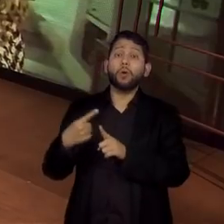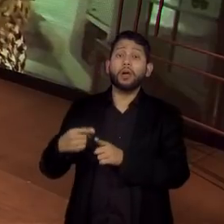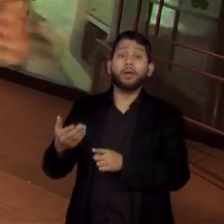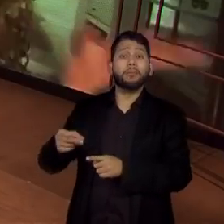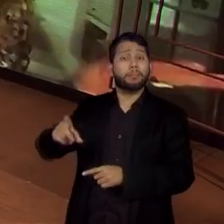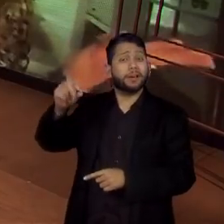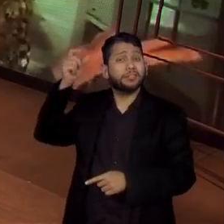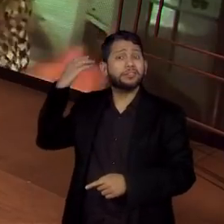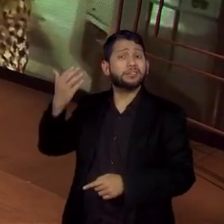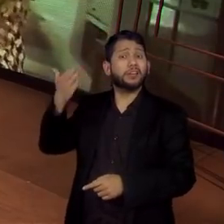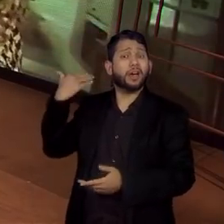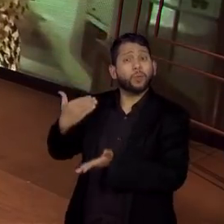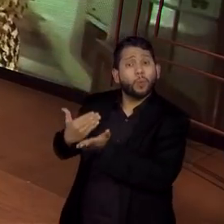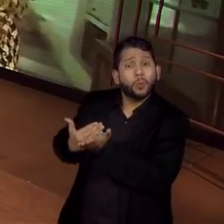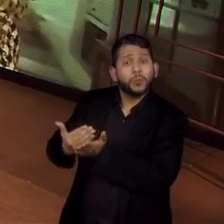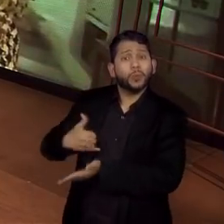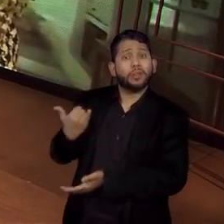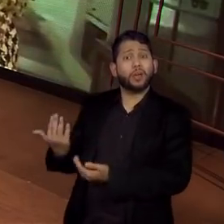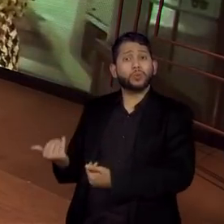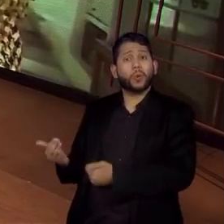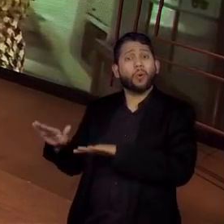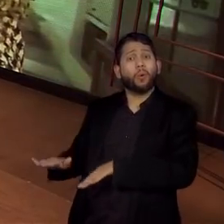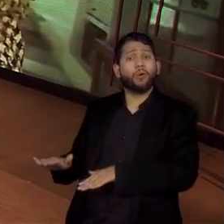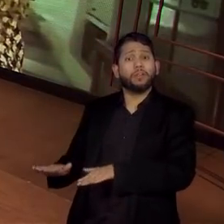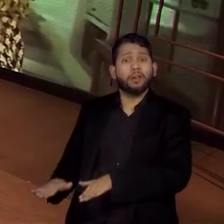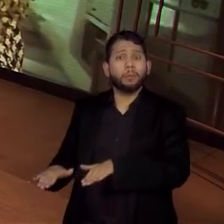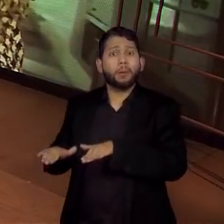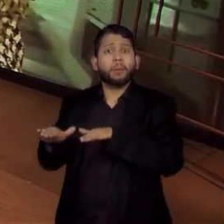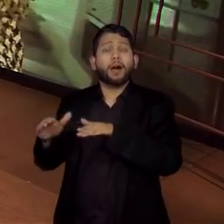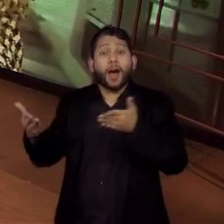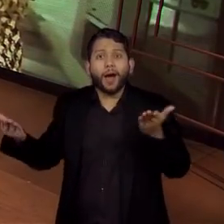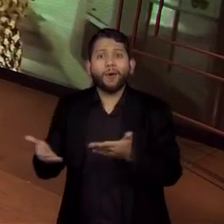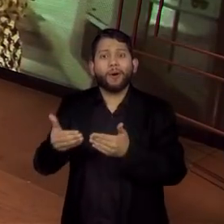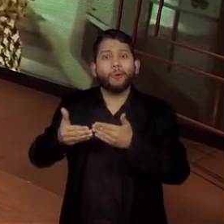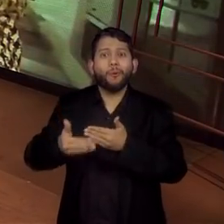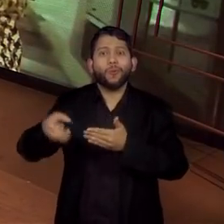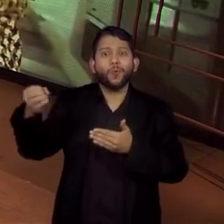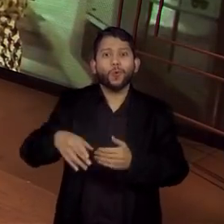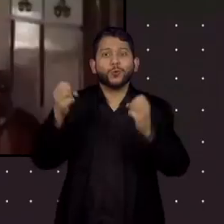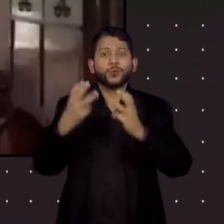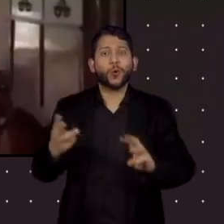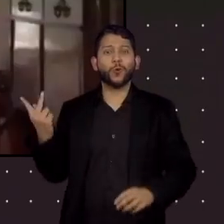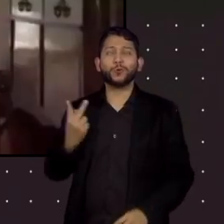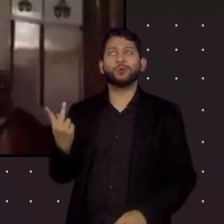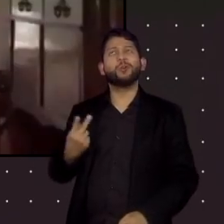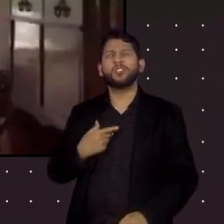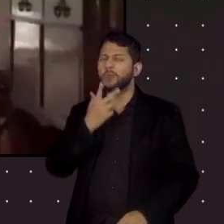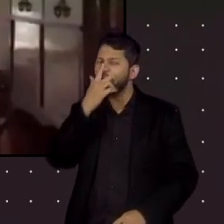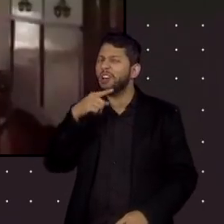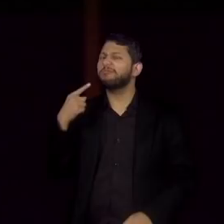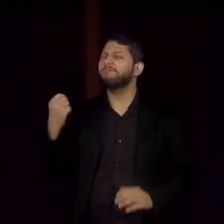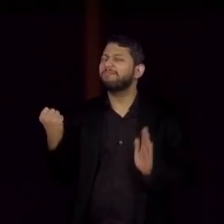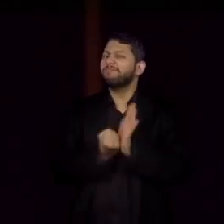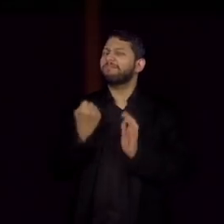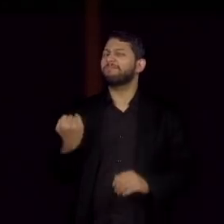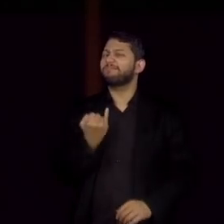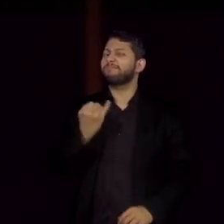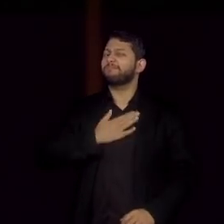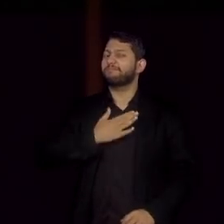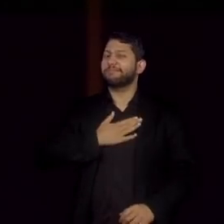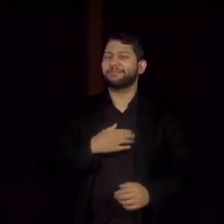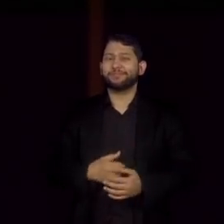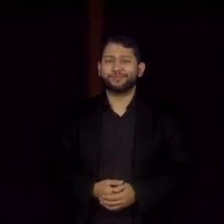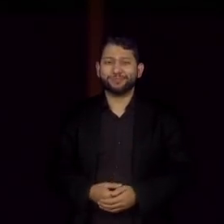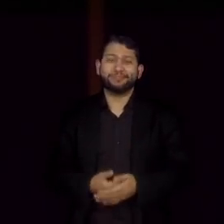começamos tão, né, na nossa infância, seria muito bom esse encontro, ia ser muito representativo para mim. Vanderleia,